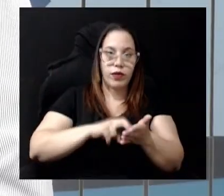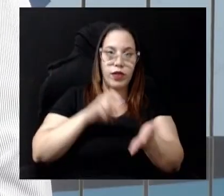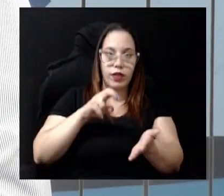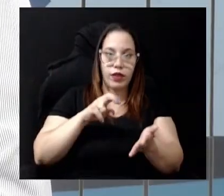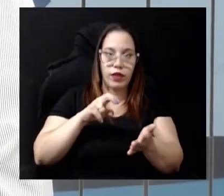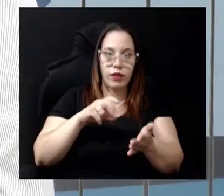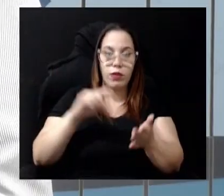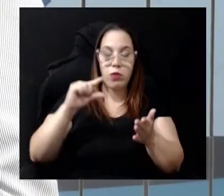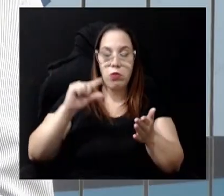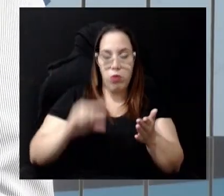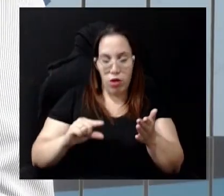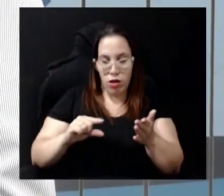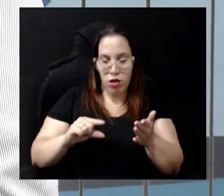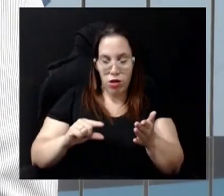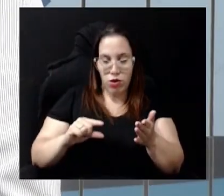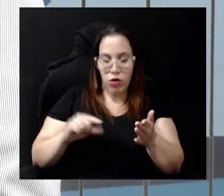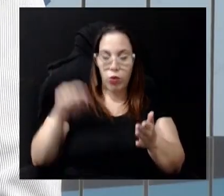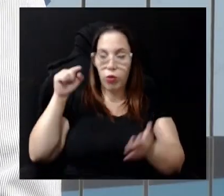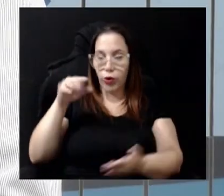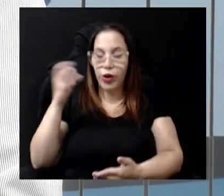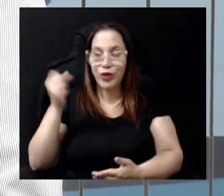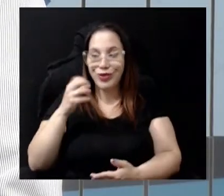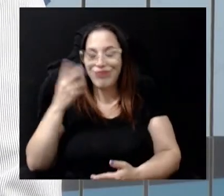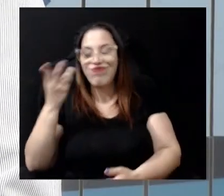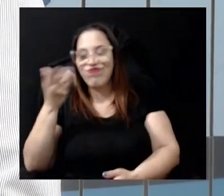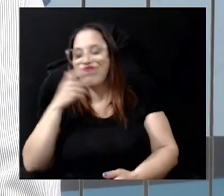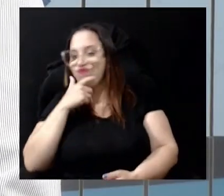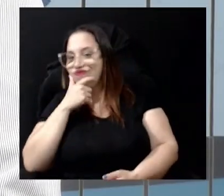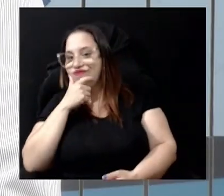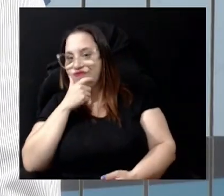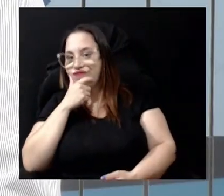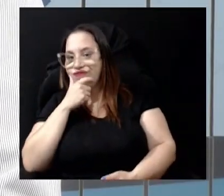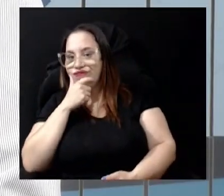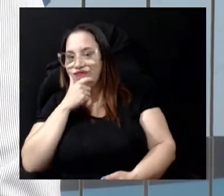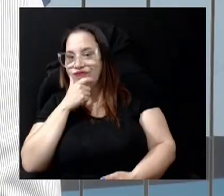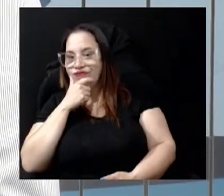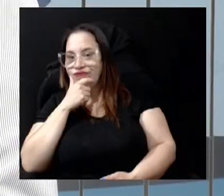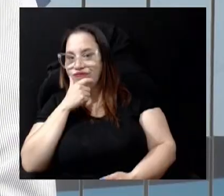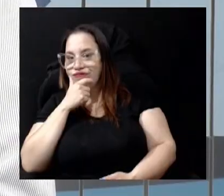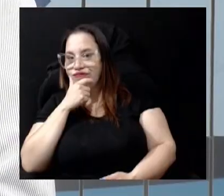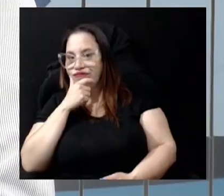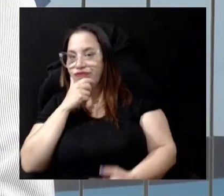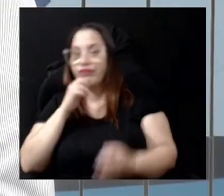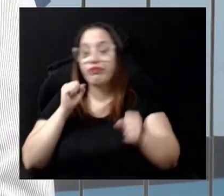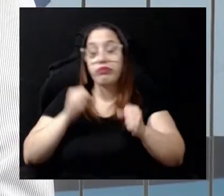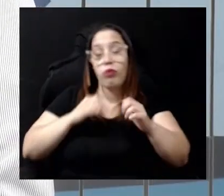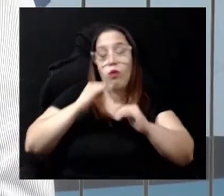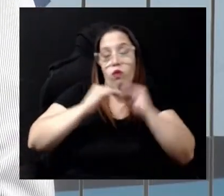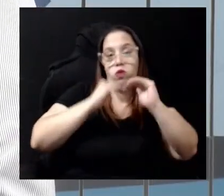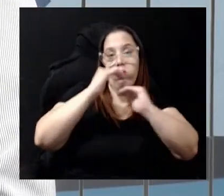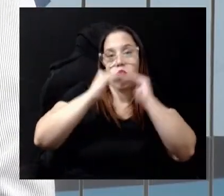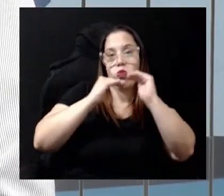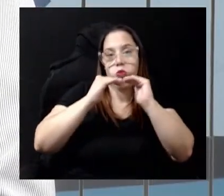por causa disso, aí, de uma certa forma, o que deveria promover ganhos pode gerar o descontentamento de parte